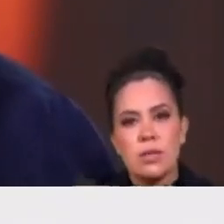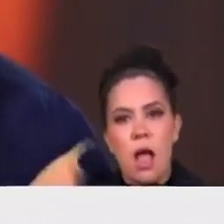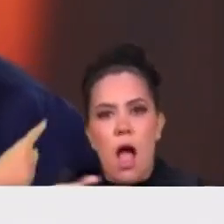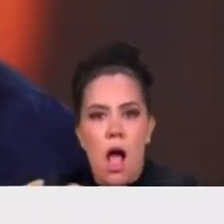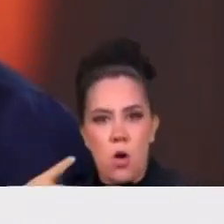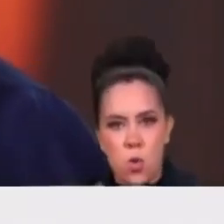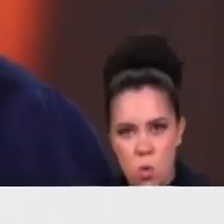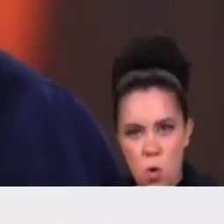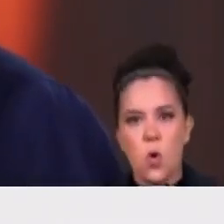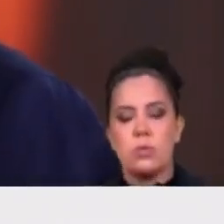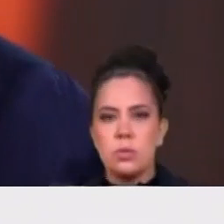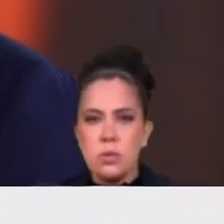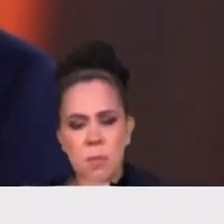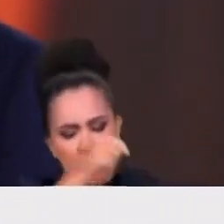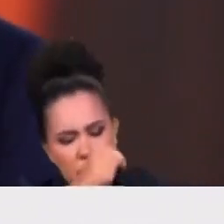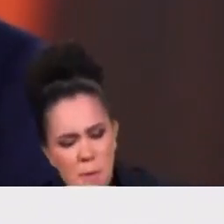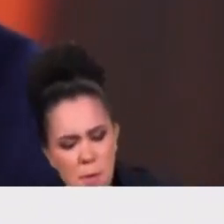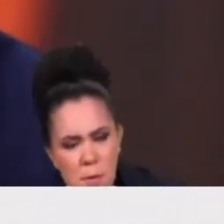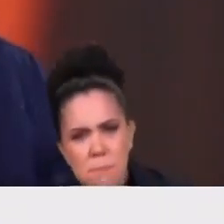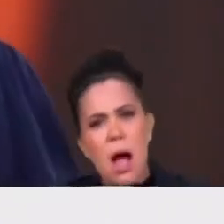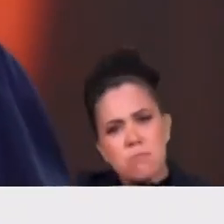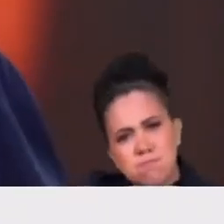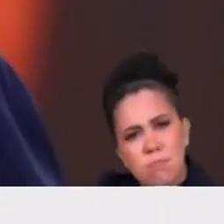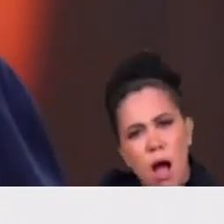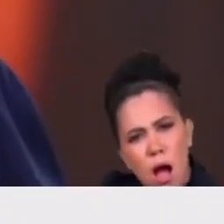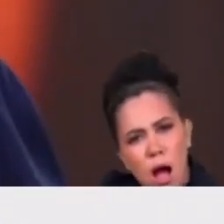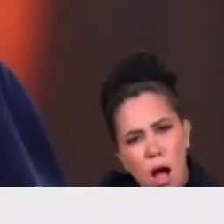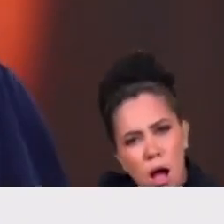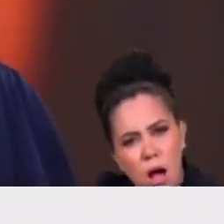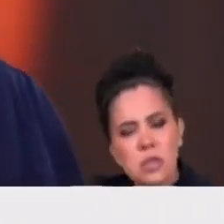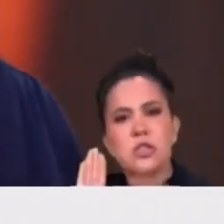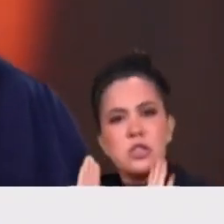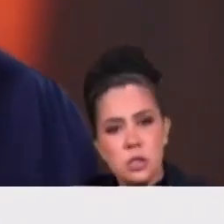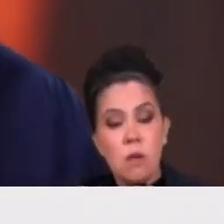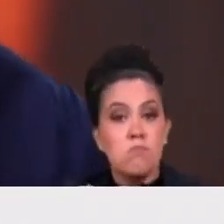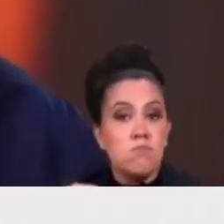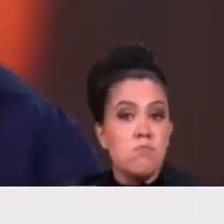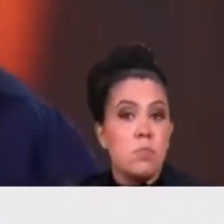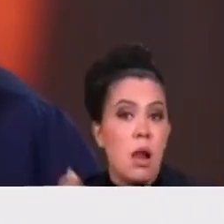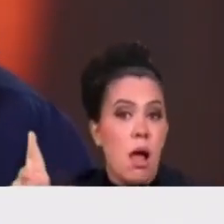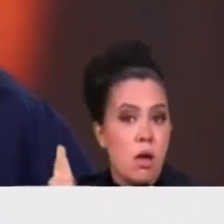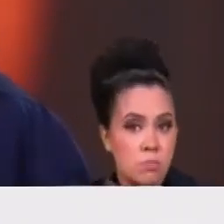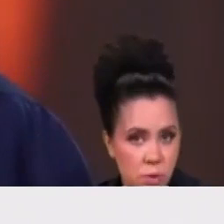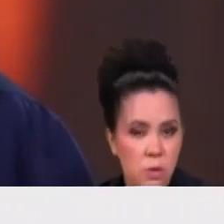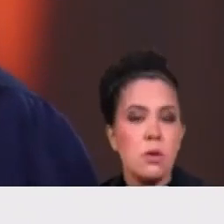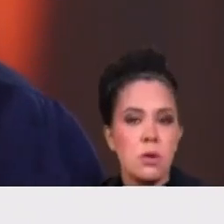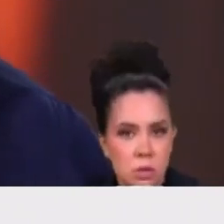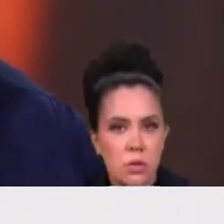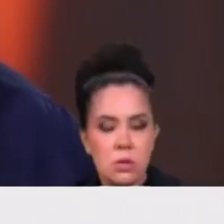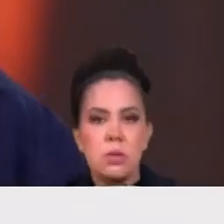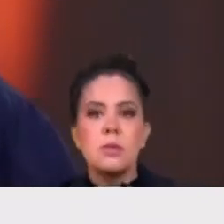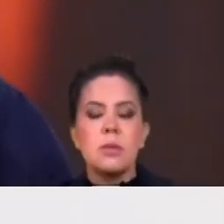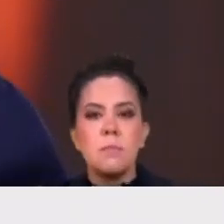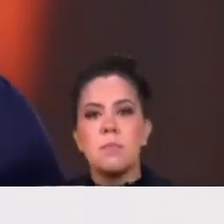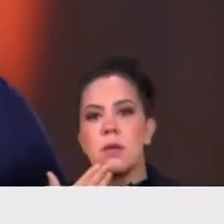nervosos para ela ela ficou de de me dar uma resposta ficou de eu coloquei o Mauro Mauro Vieira para